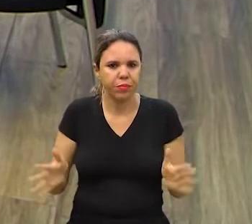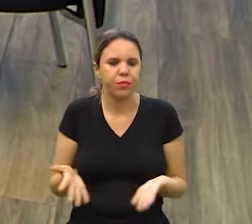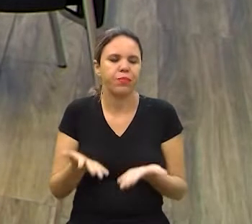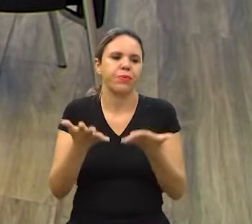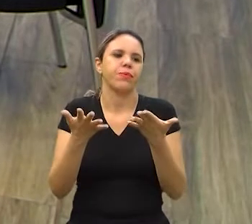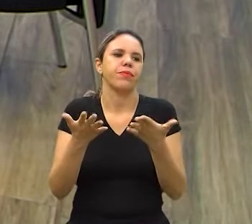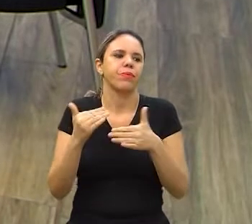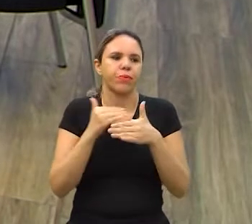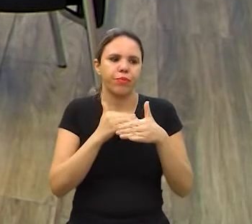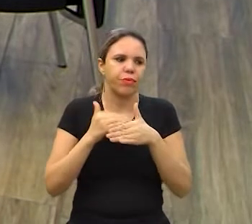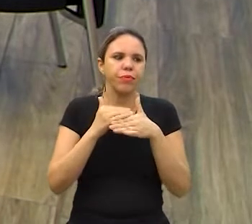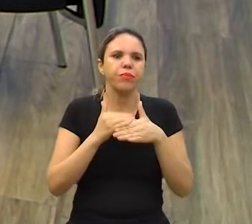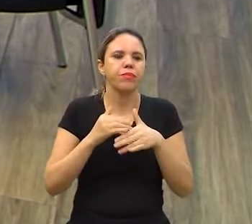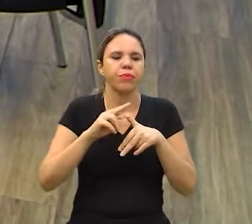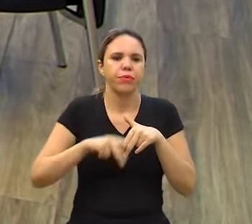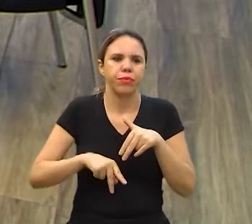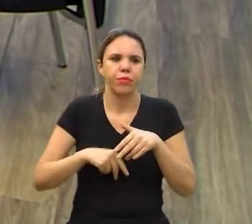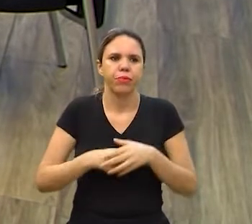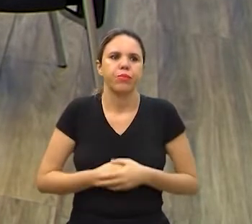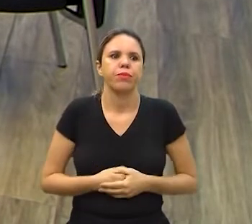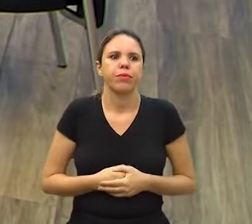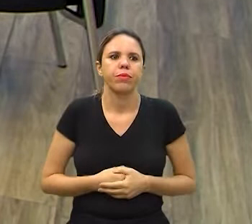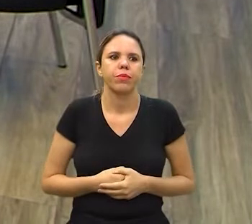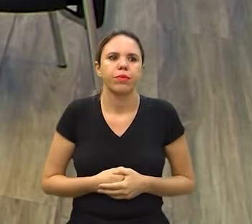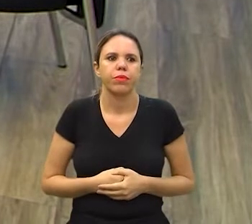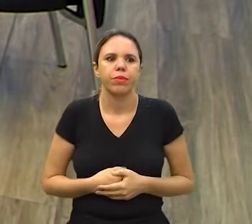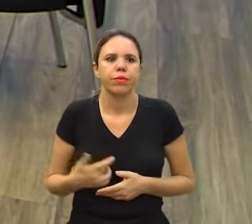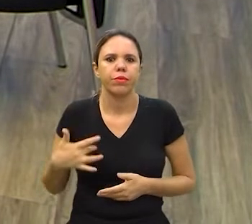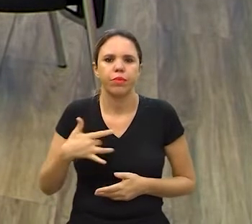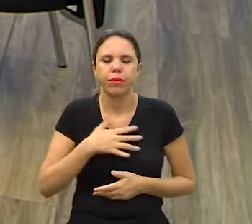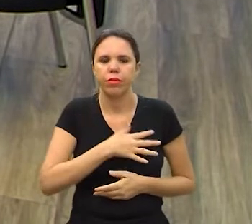que promove a igualdade de gênero,